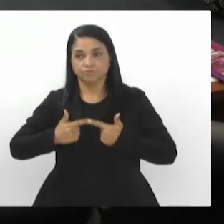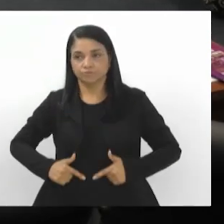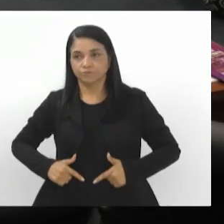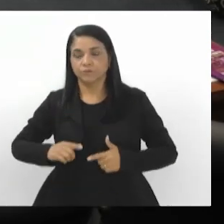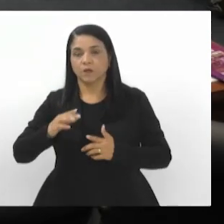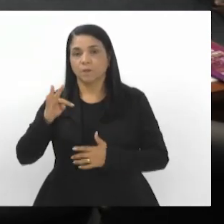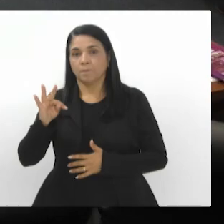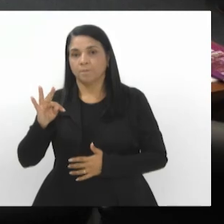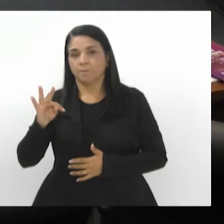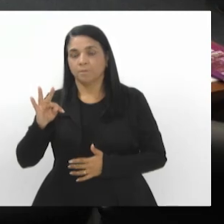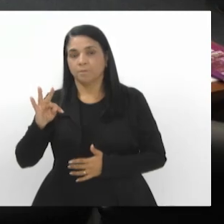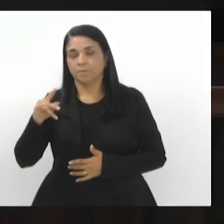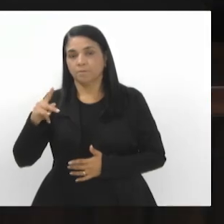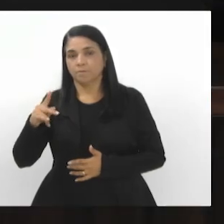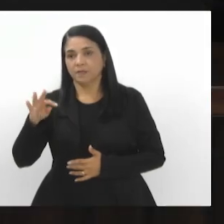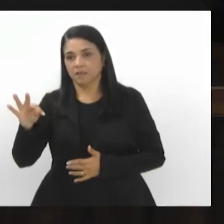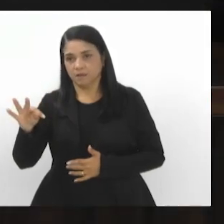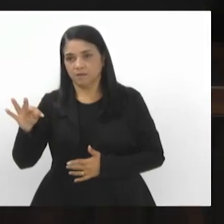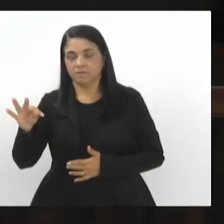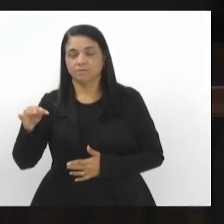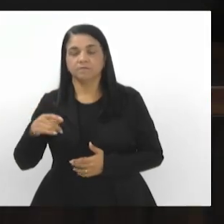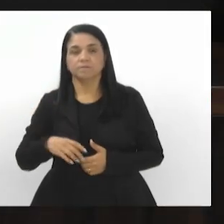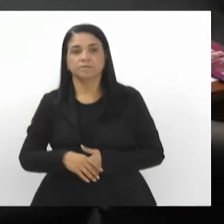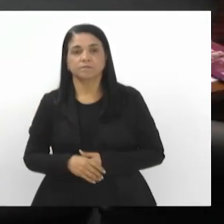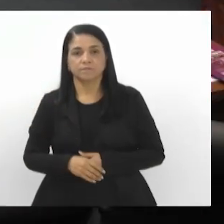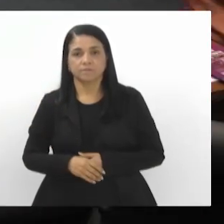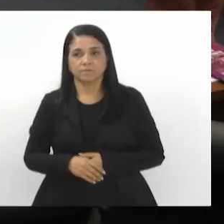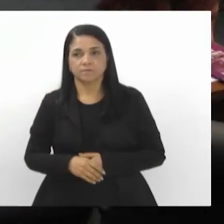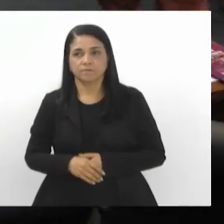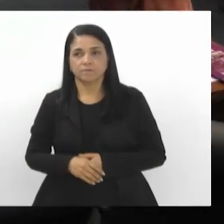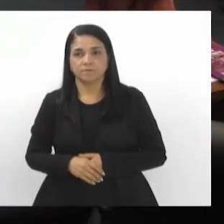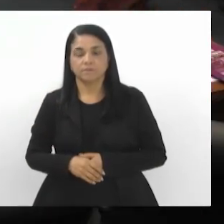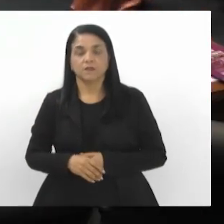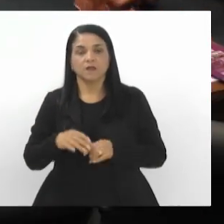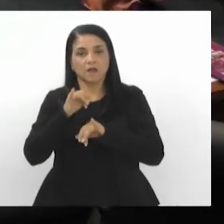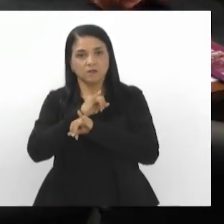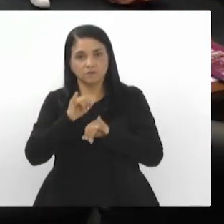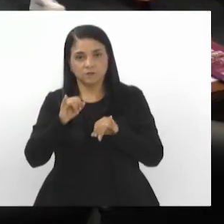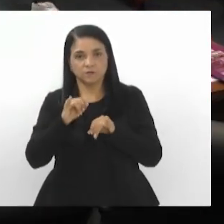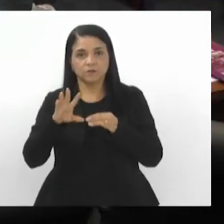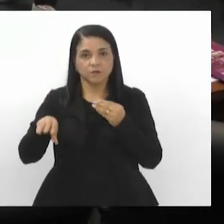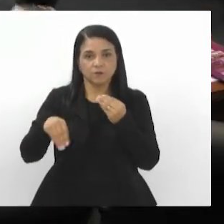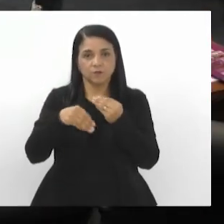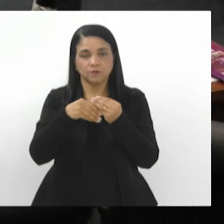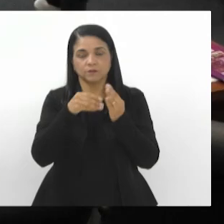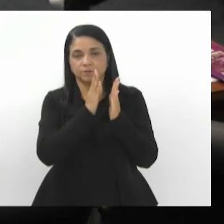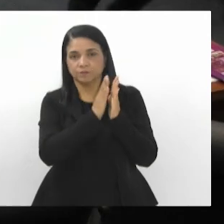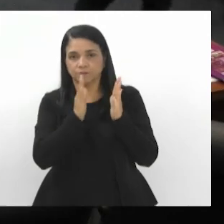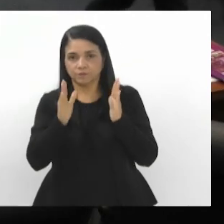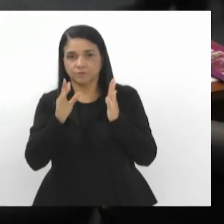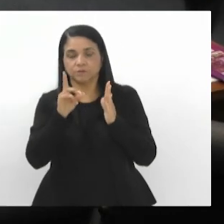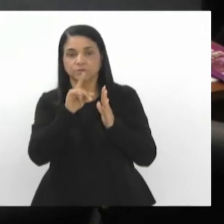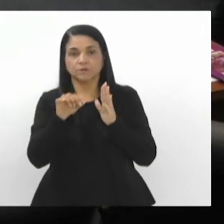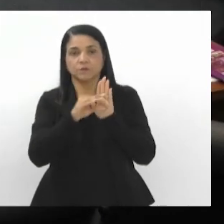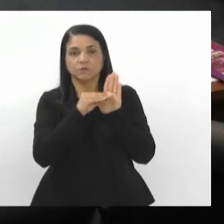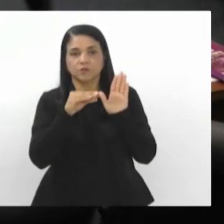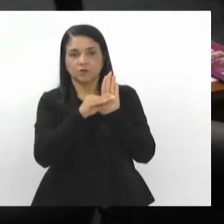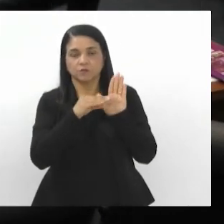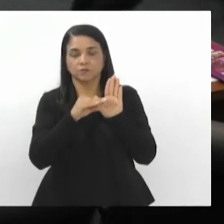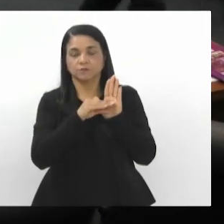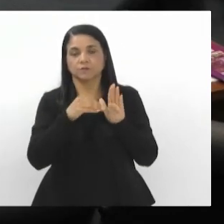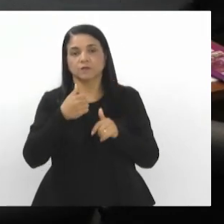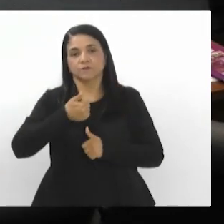contrário. Abstenção, melhor dizendo, né? Perdão. Anuncio, incluído na ordem do dia, de acordo com o parágrafo 1º do